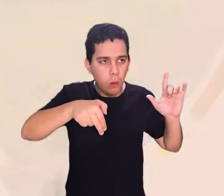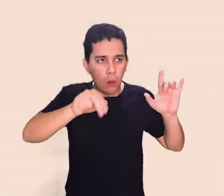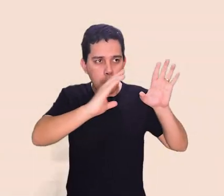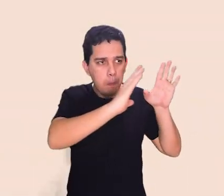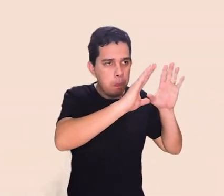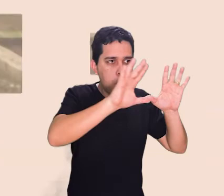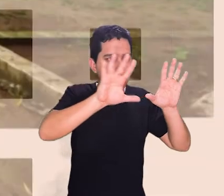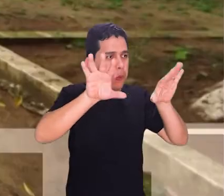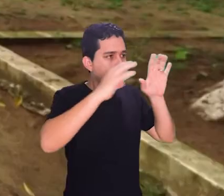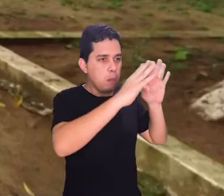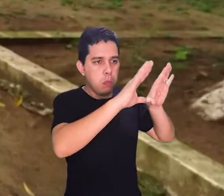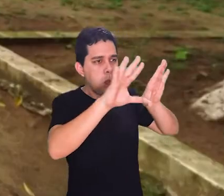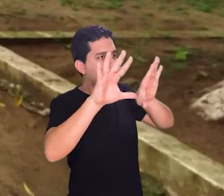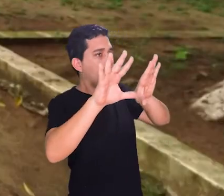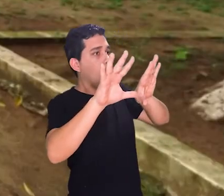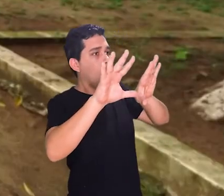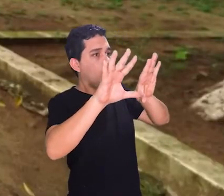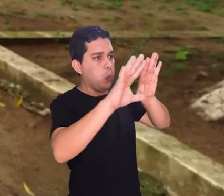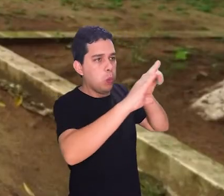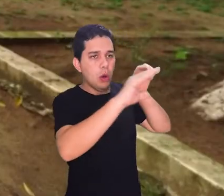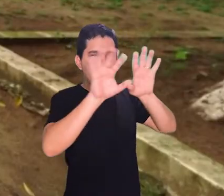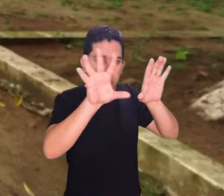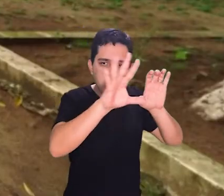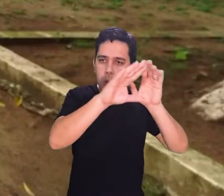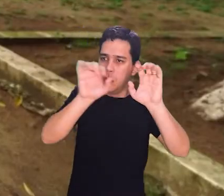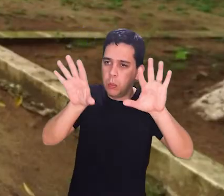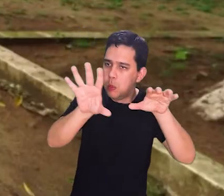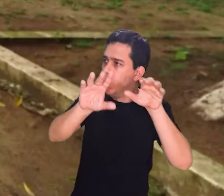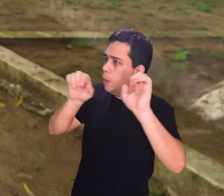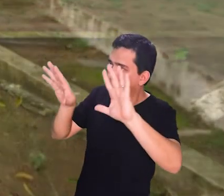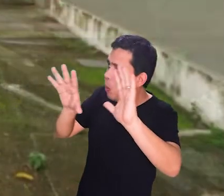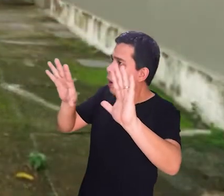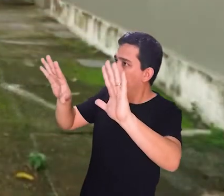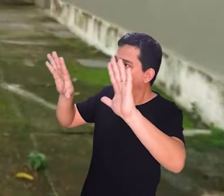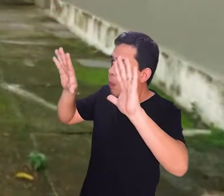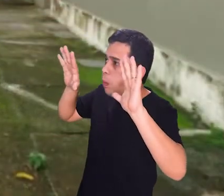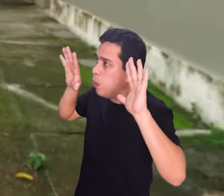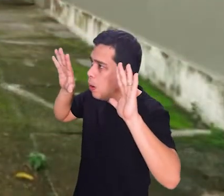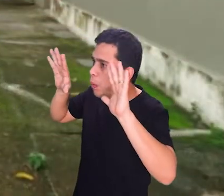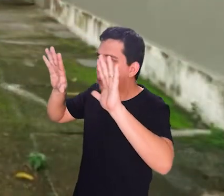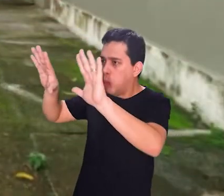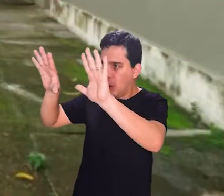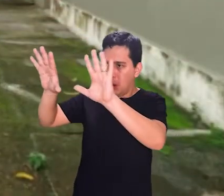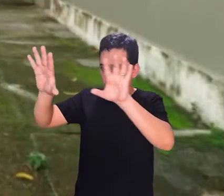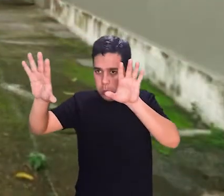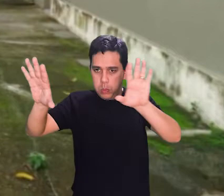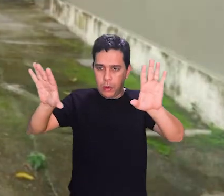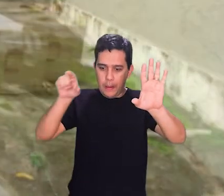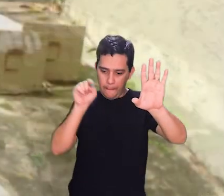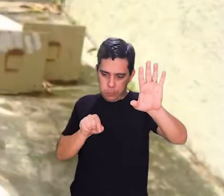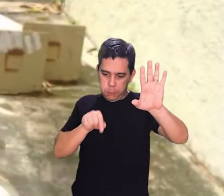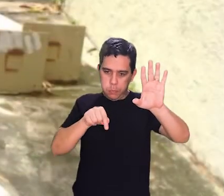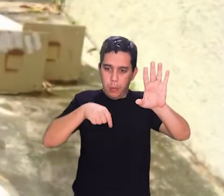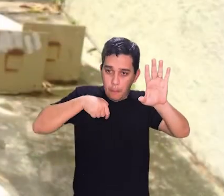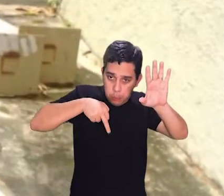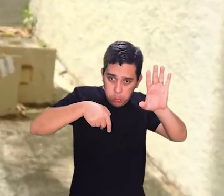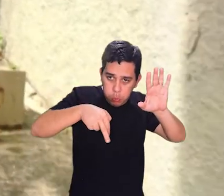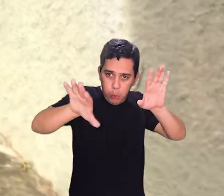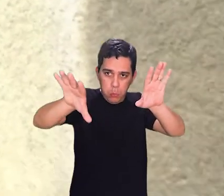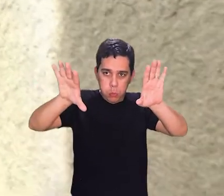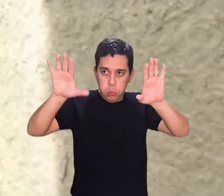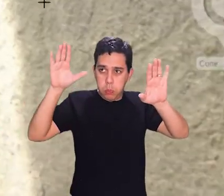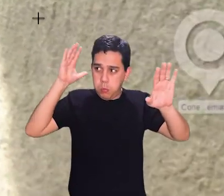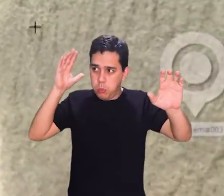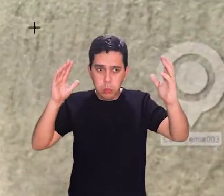violência, alguma violência foi praticada em detrimento dos adolescentes, além de permitir que a gente possa identificar todas as câmeras